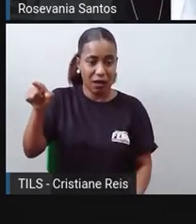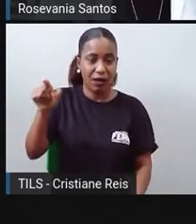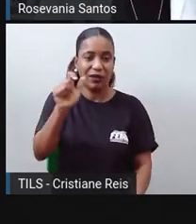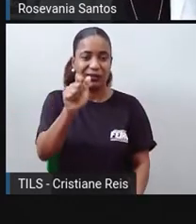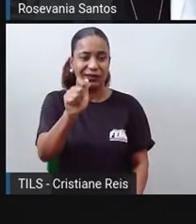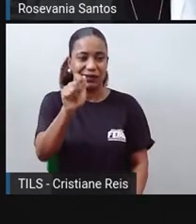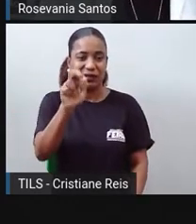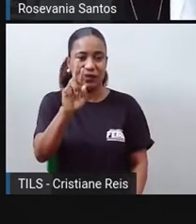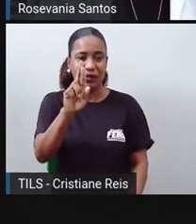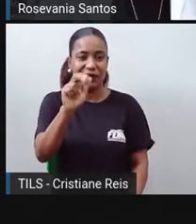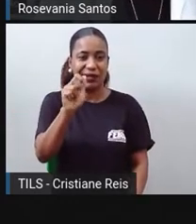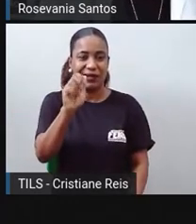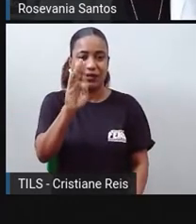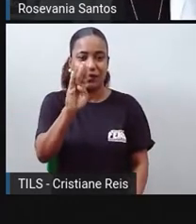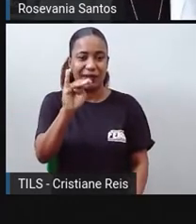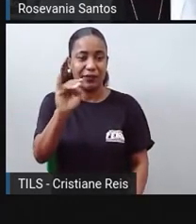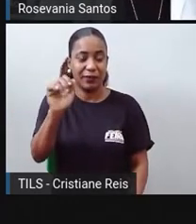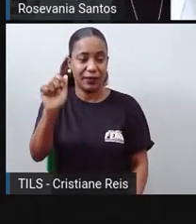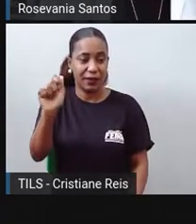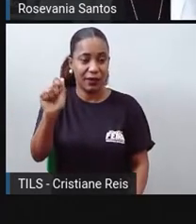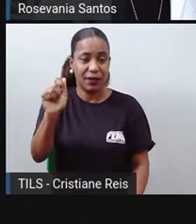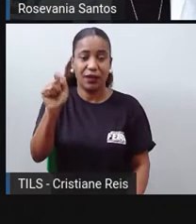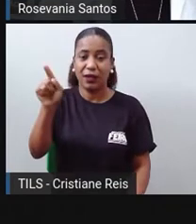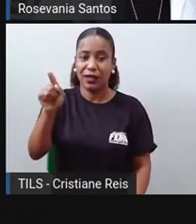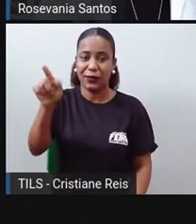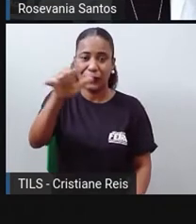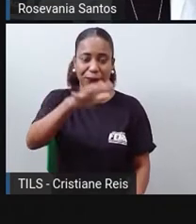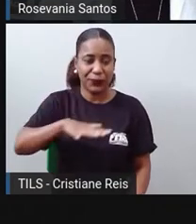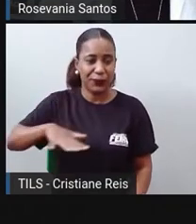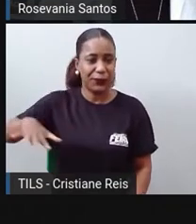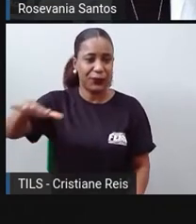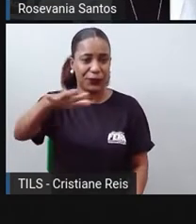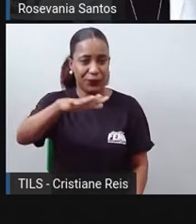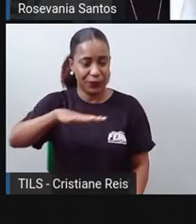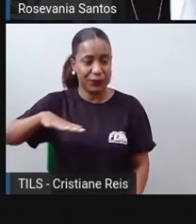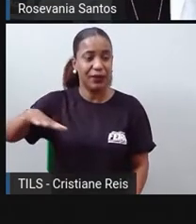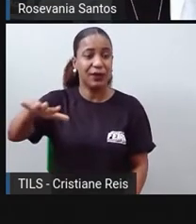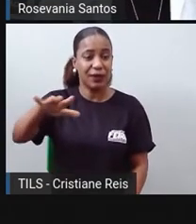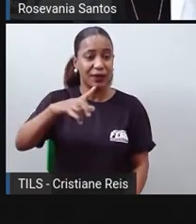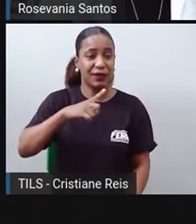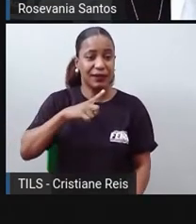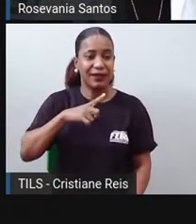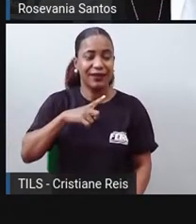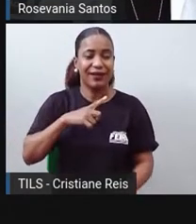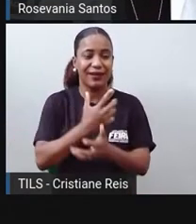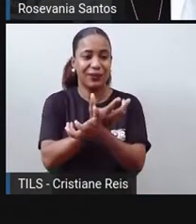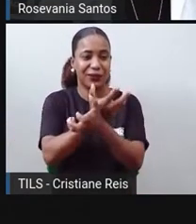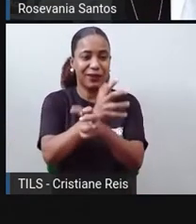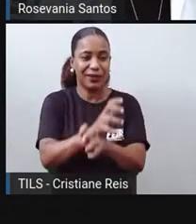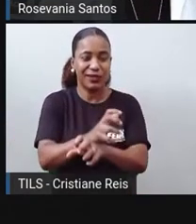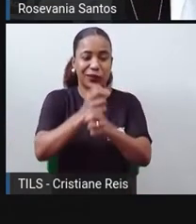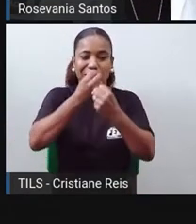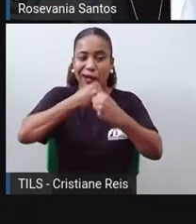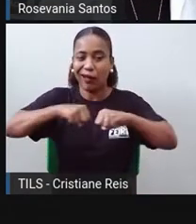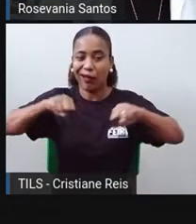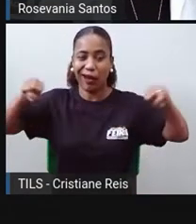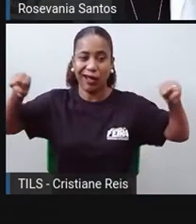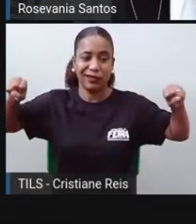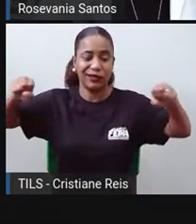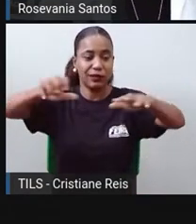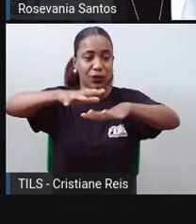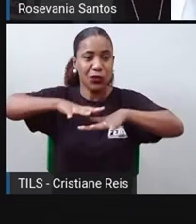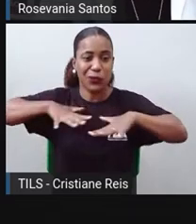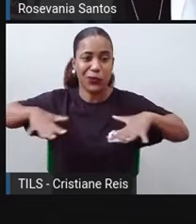tem uma grande área, né, aqui também tem o deserto do Kuwait, a gente tem uma grande área aqui